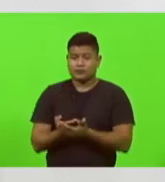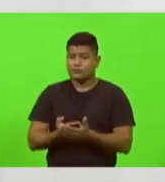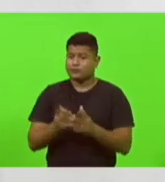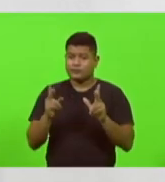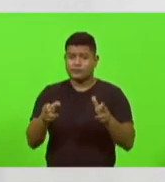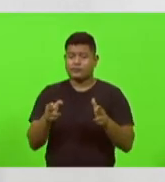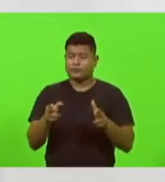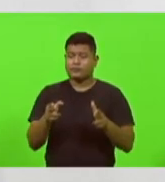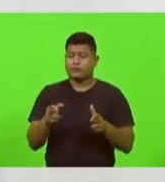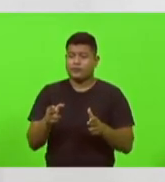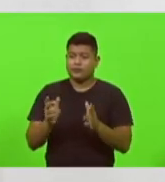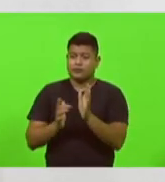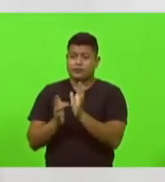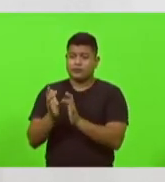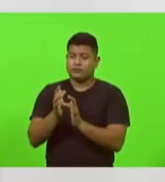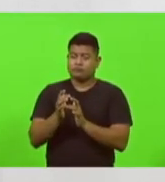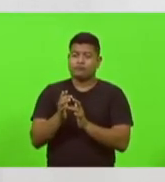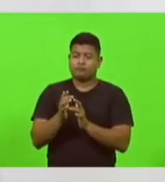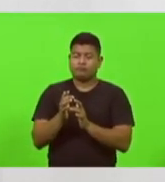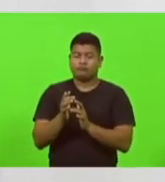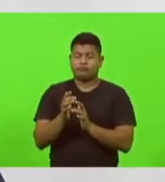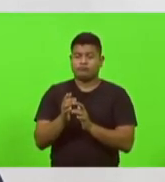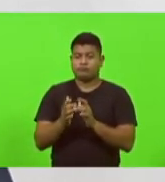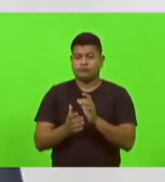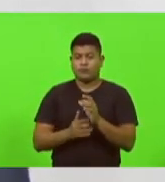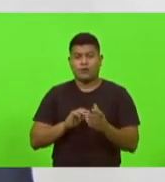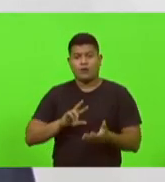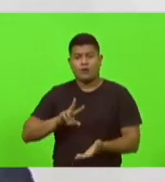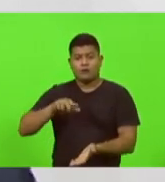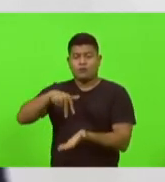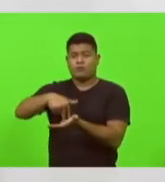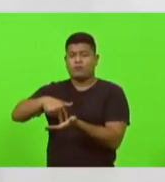sobe junto à glória eterna. Obrigado, senhor presidente.